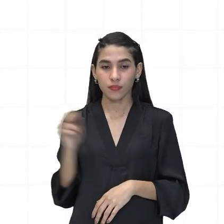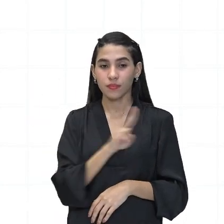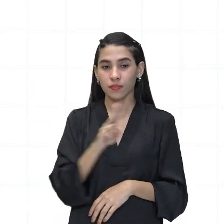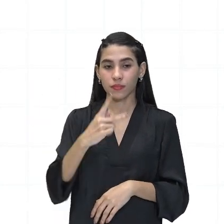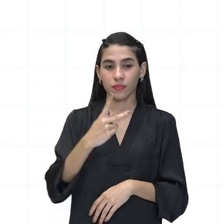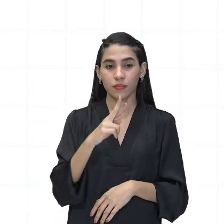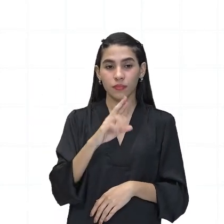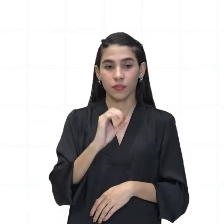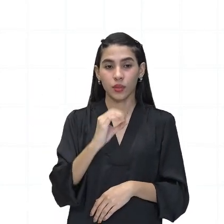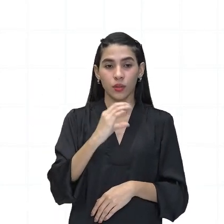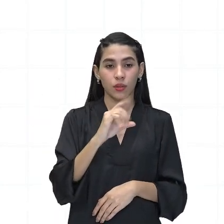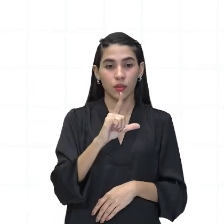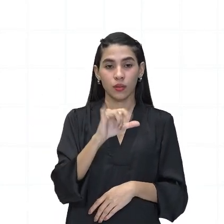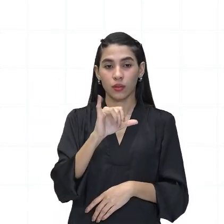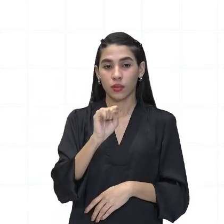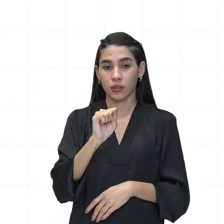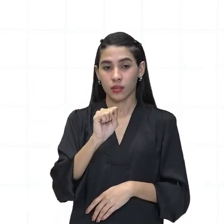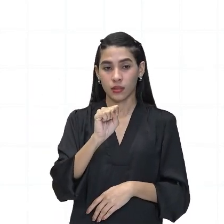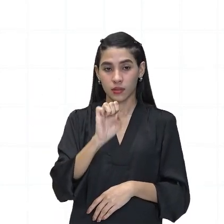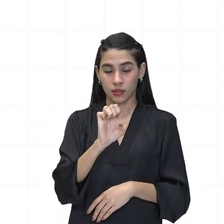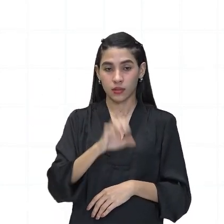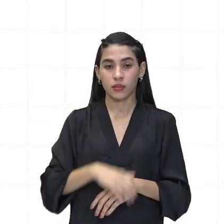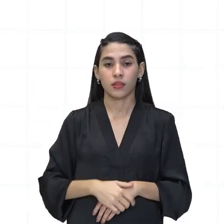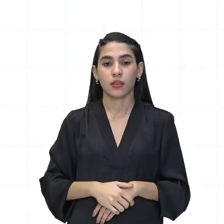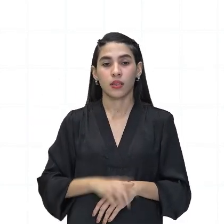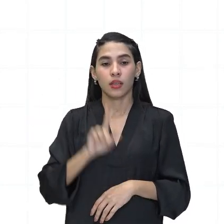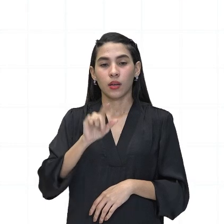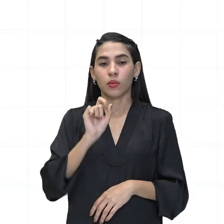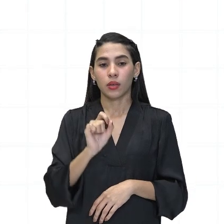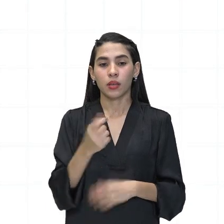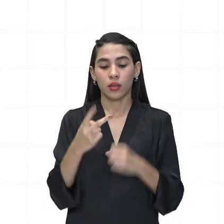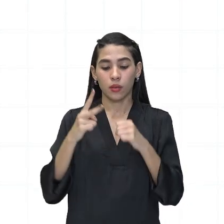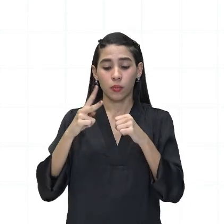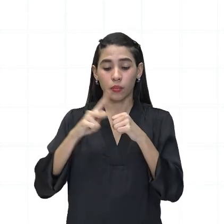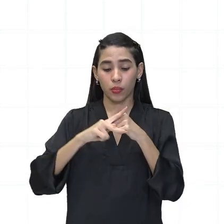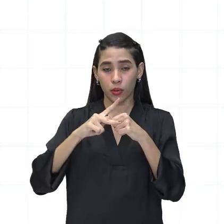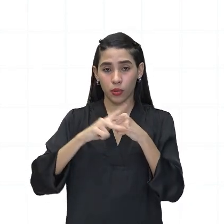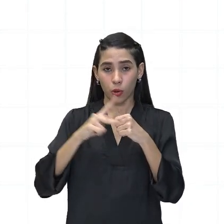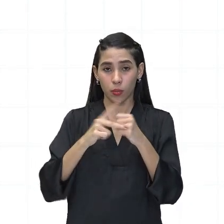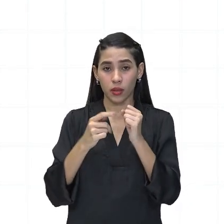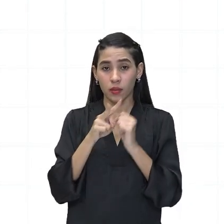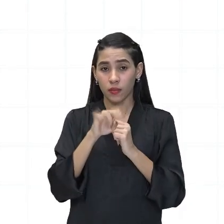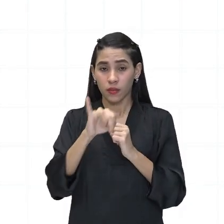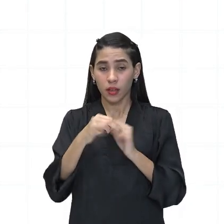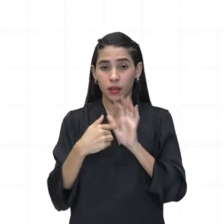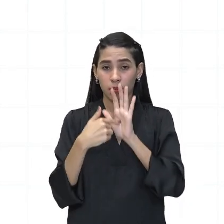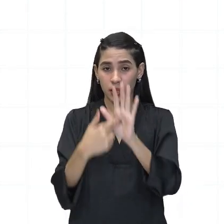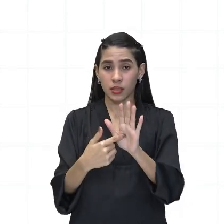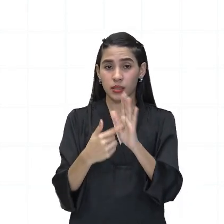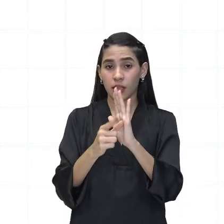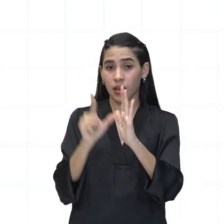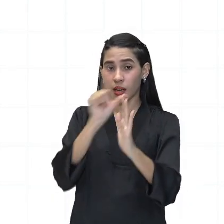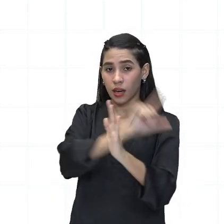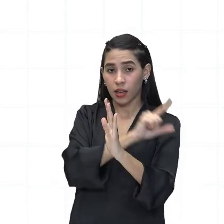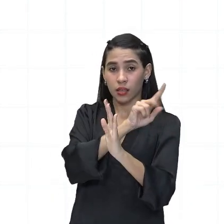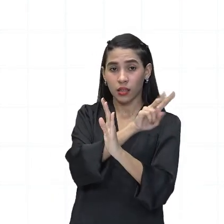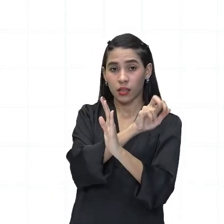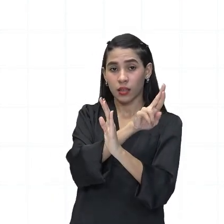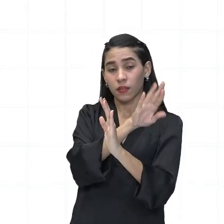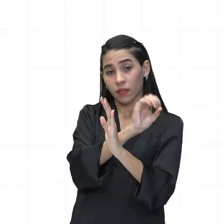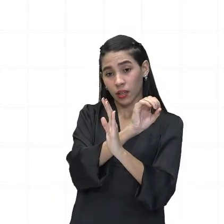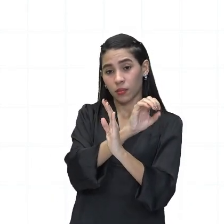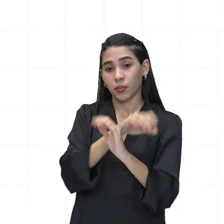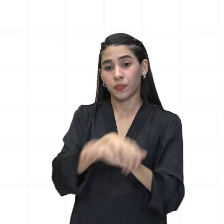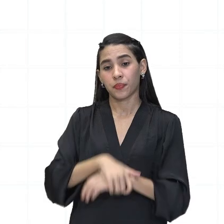temos a próclise. A próclise, gente, é quando o pronome oblíquo vai aparecer antes do